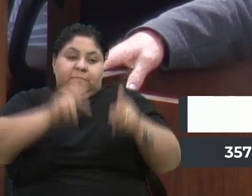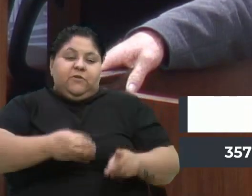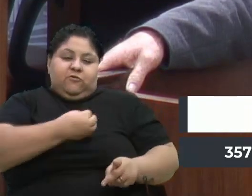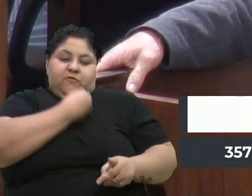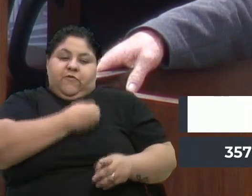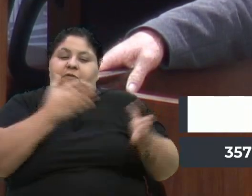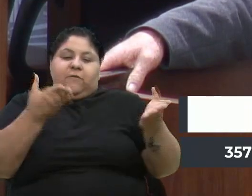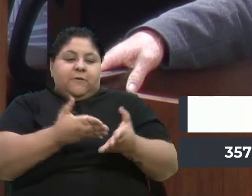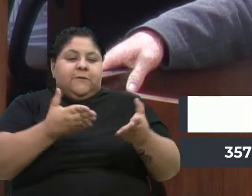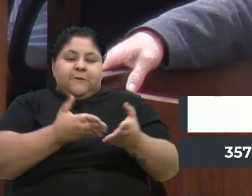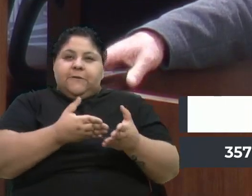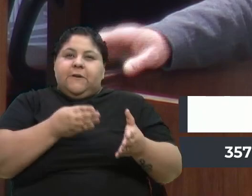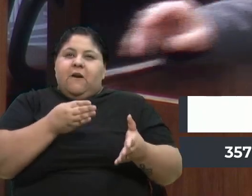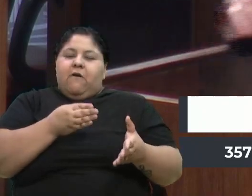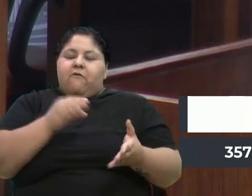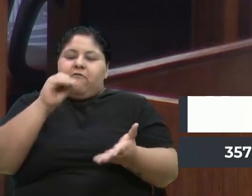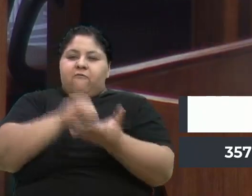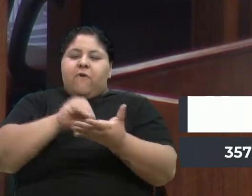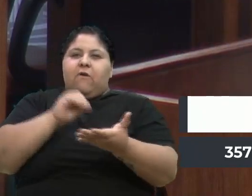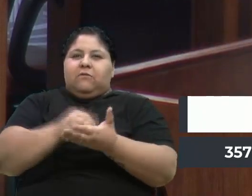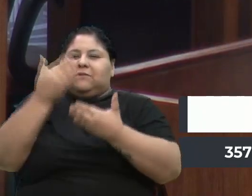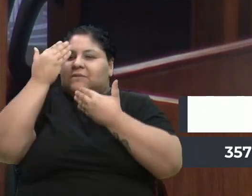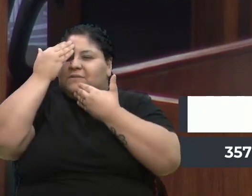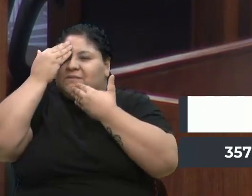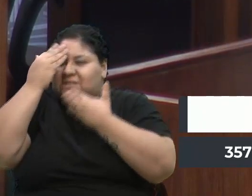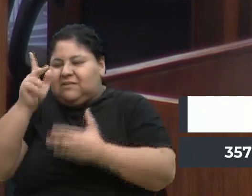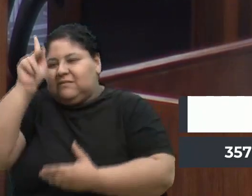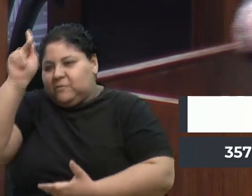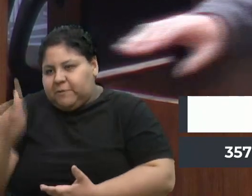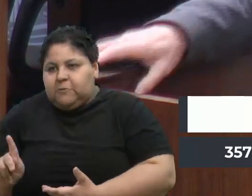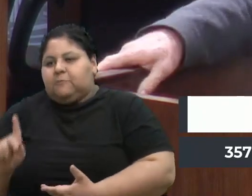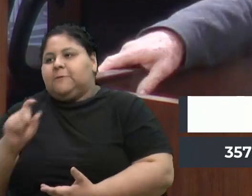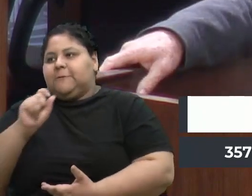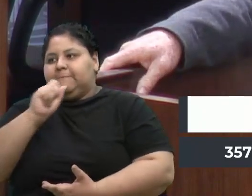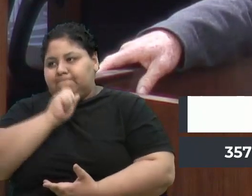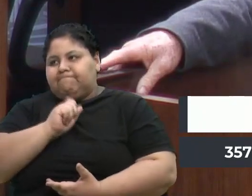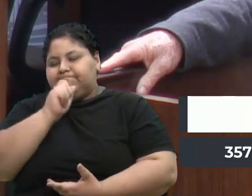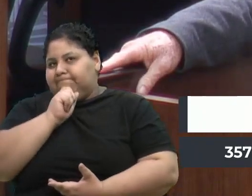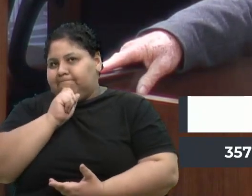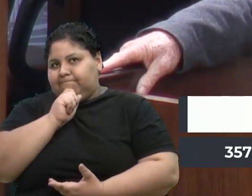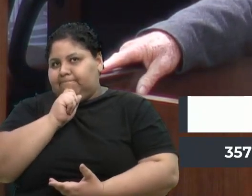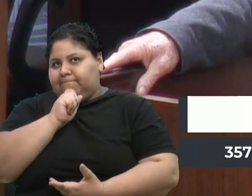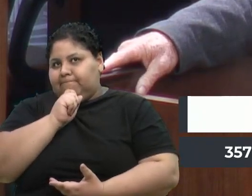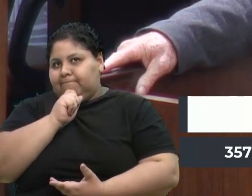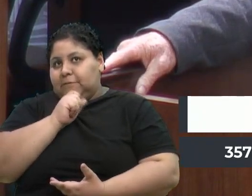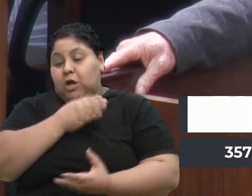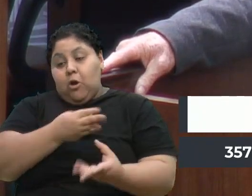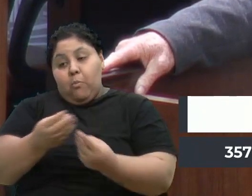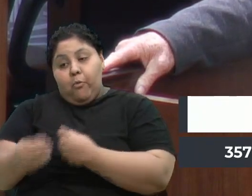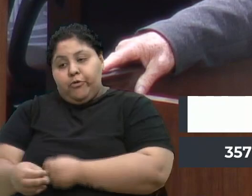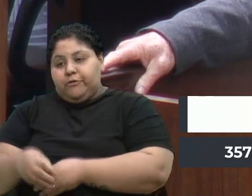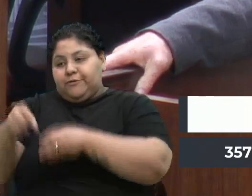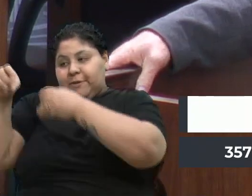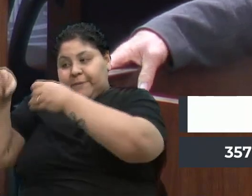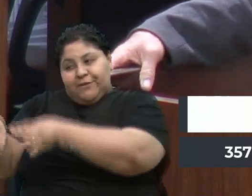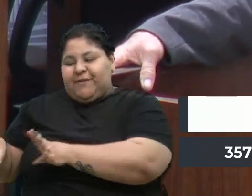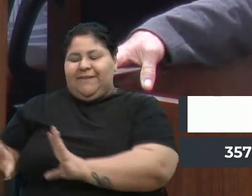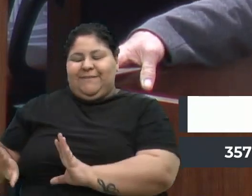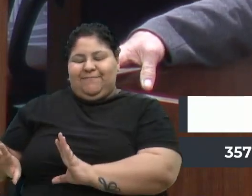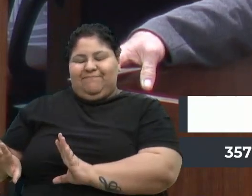gratos aos idosos. E eles geralmente são abandonados, não são acolhidos. E o que a gente presenciou lá é